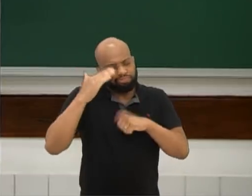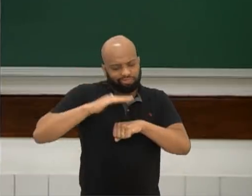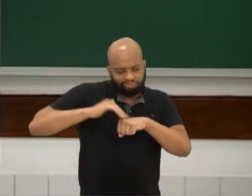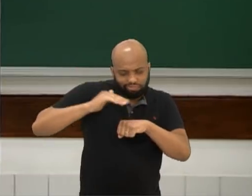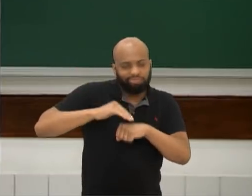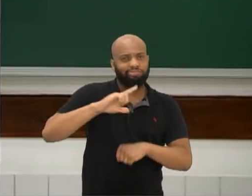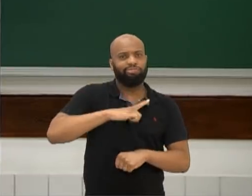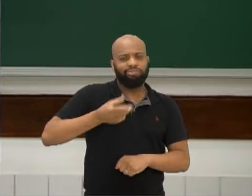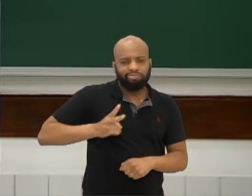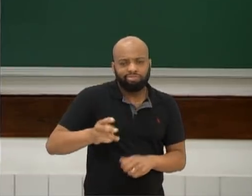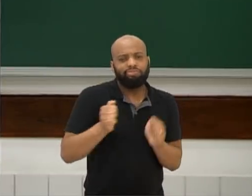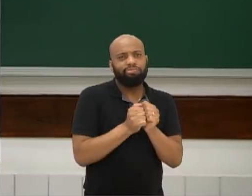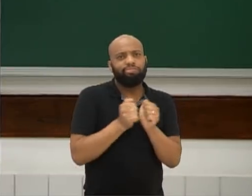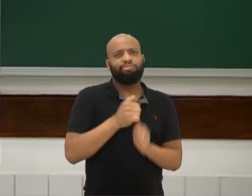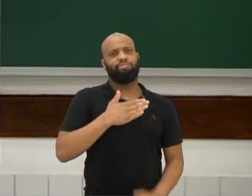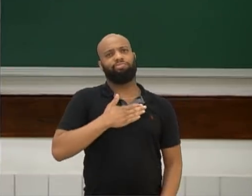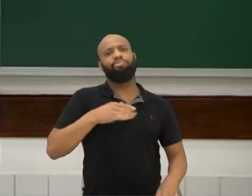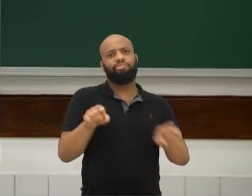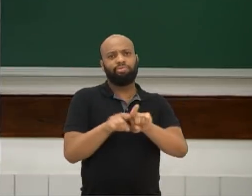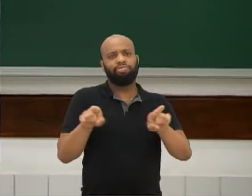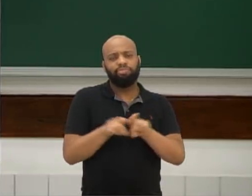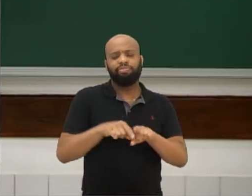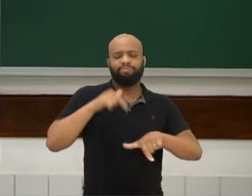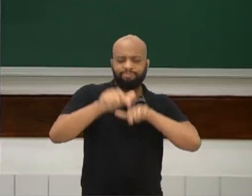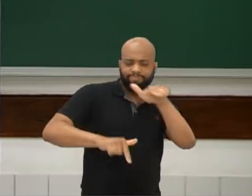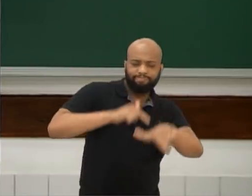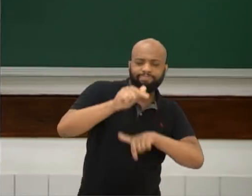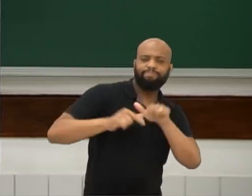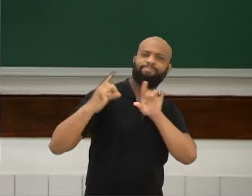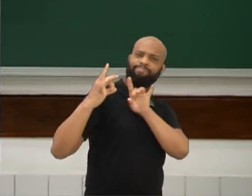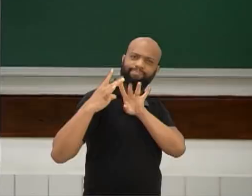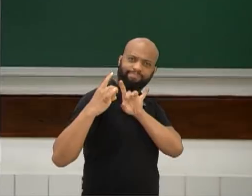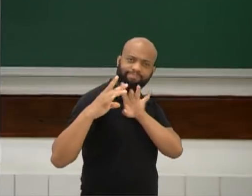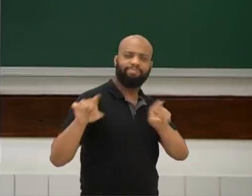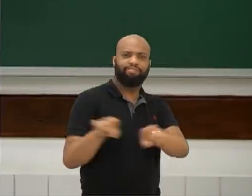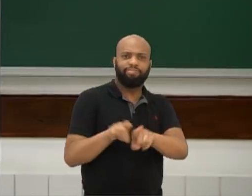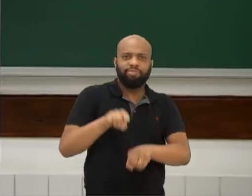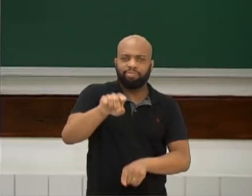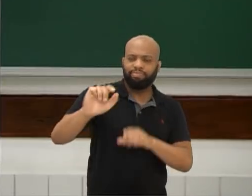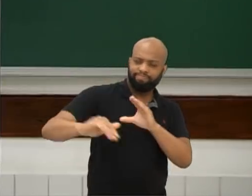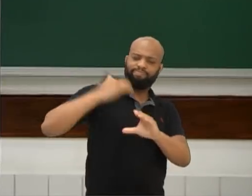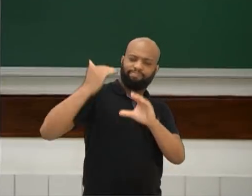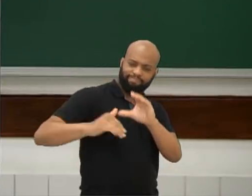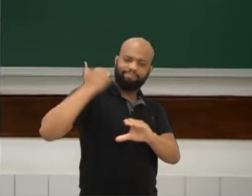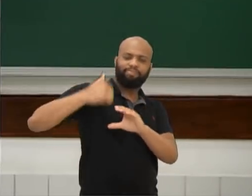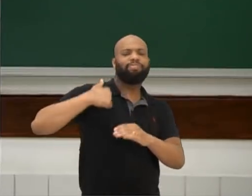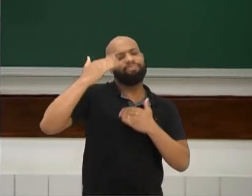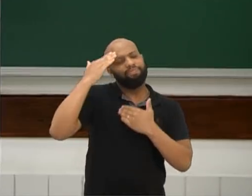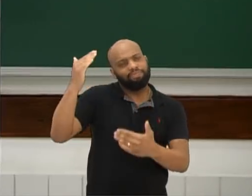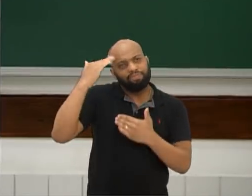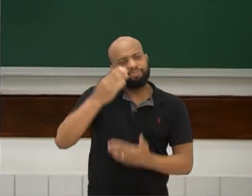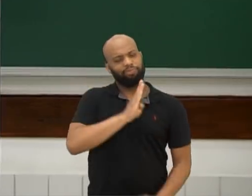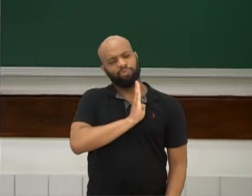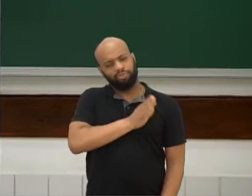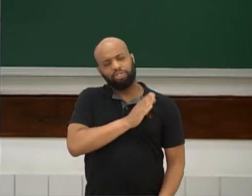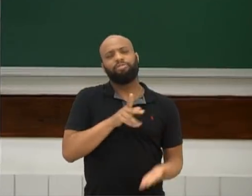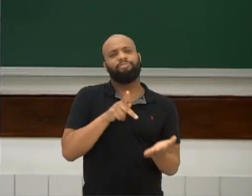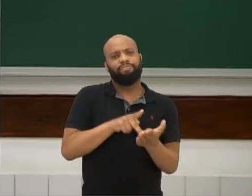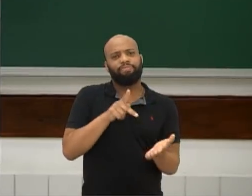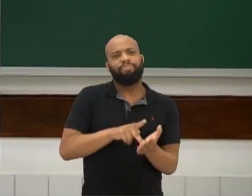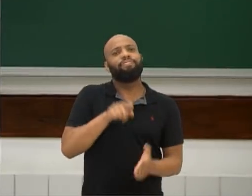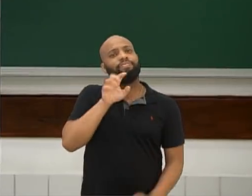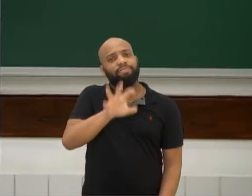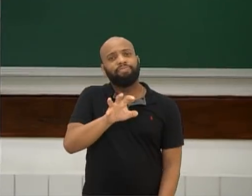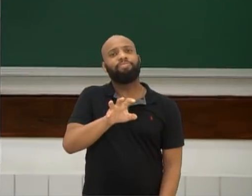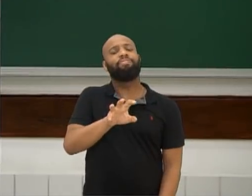têm tido aí pela gente, por todo esse trabalho, os feedbacks que vocês estão mandando. A gente agradece de coração e vocês não sabem o